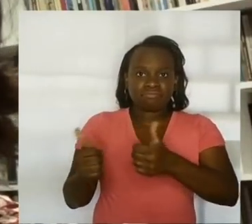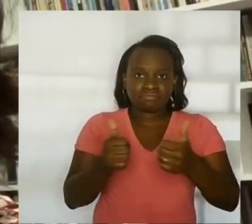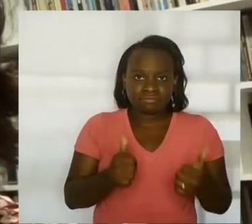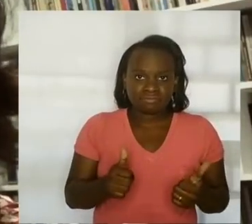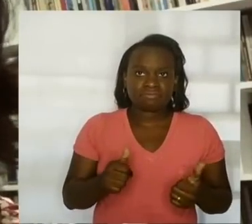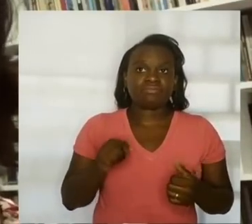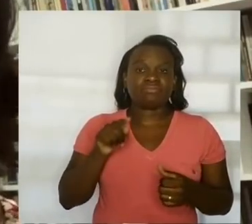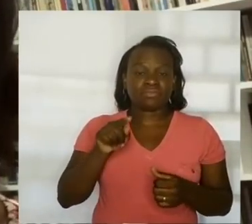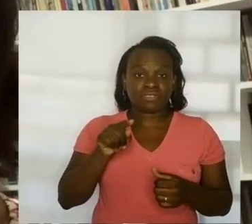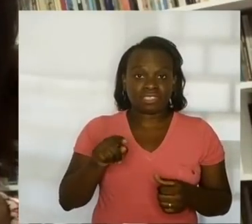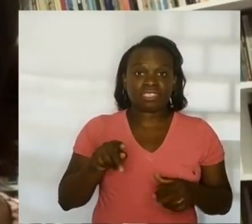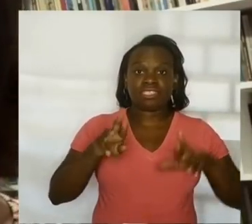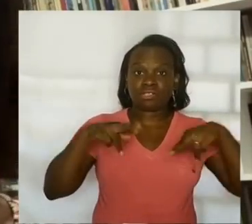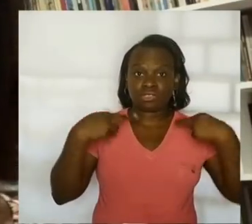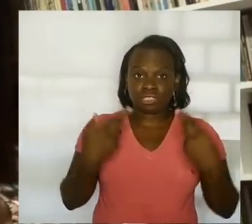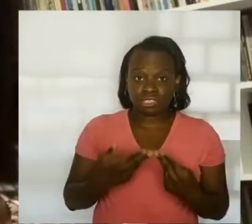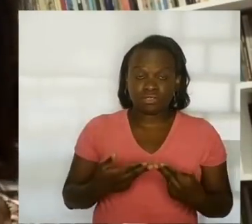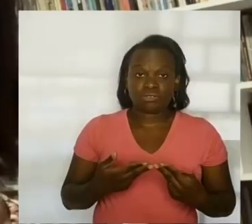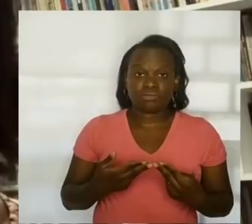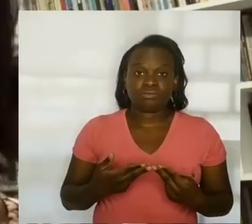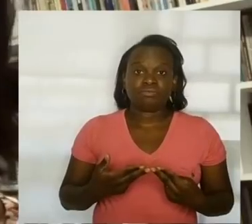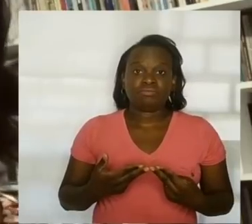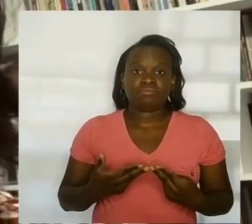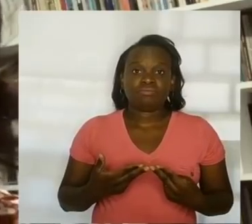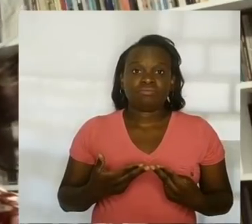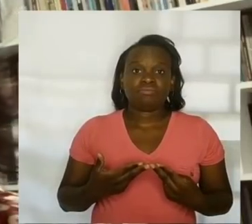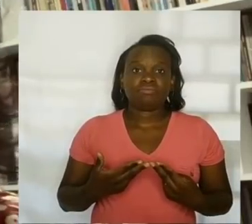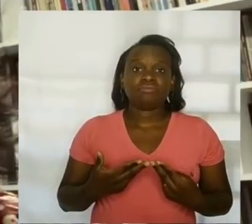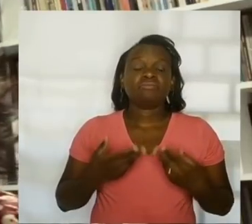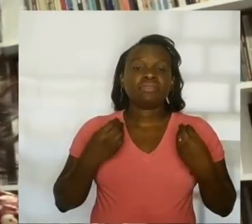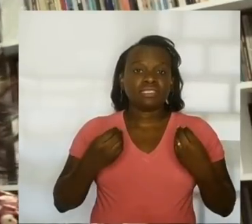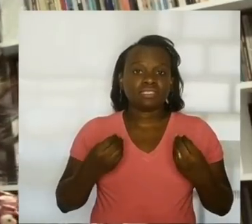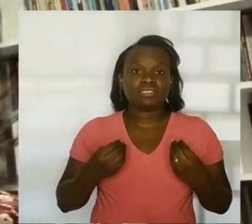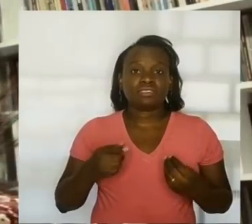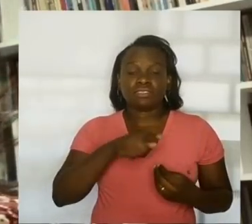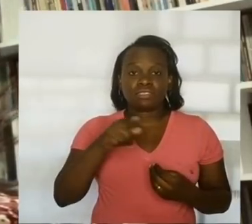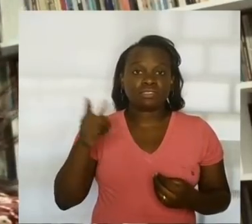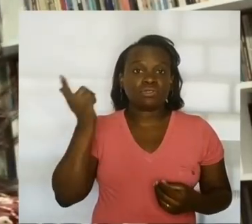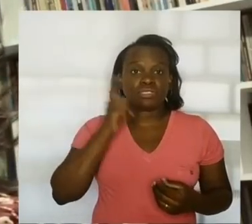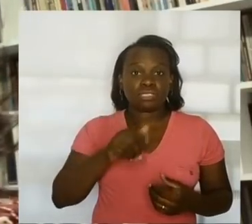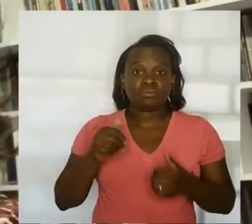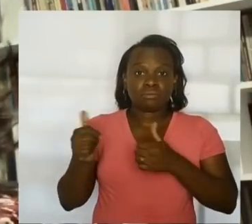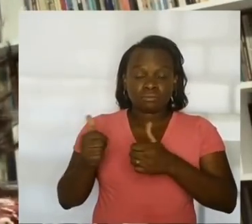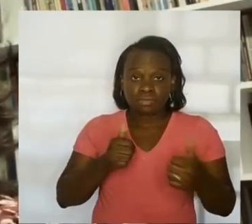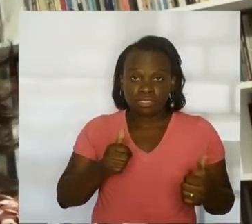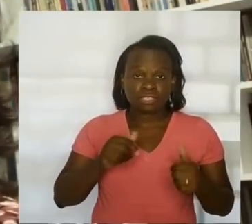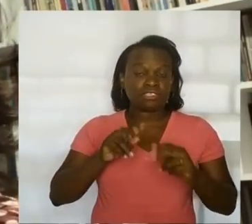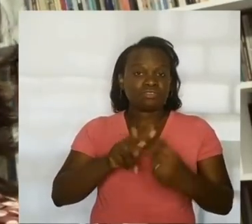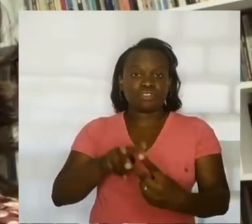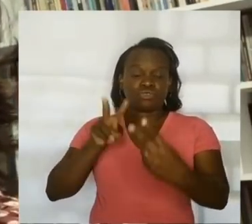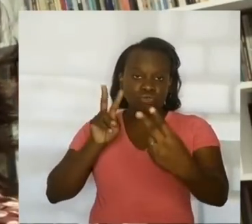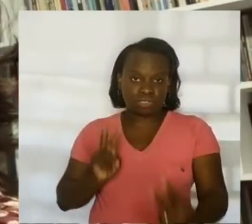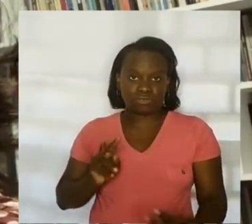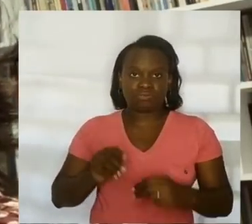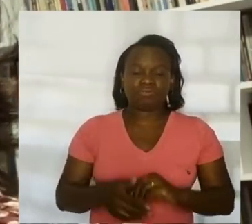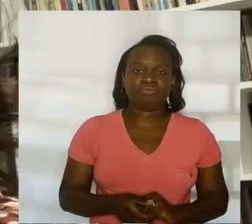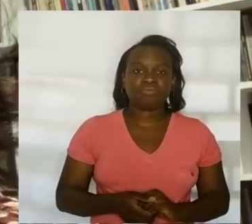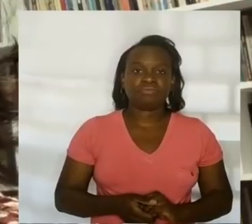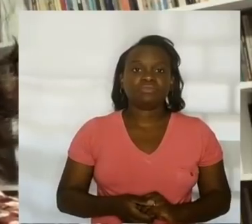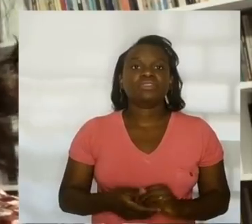eficiente essa reunião para que ela pudesse estar acontecendo totalmente